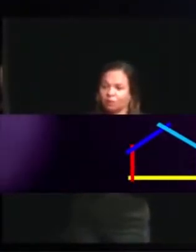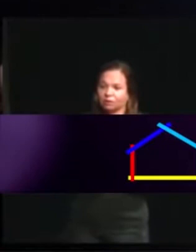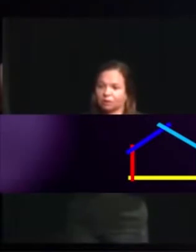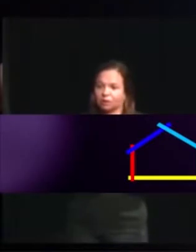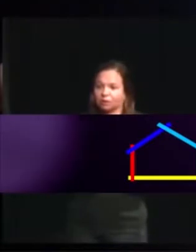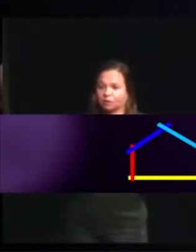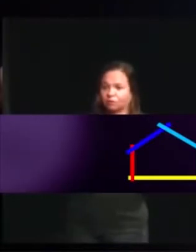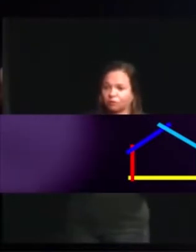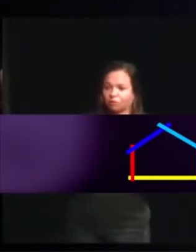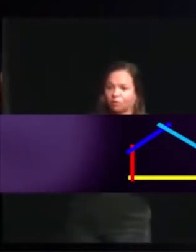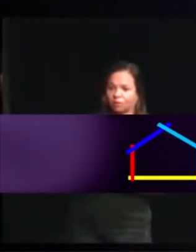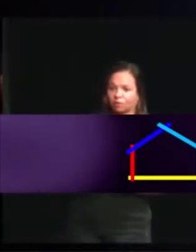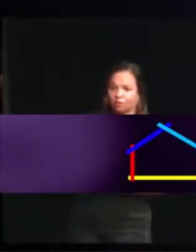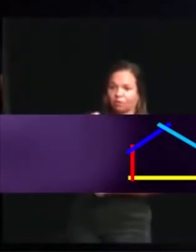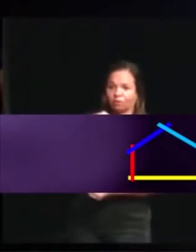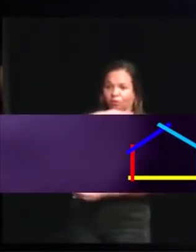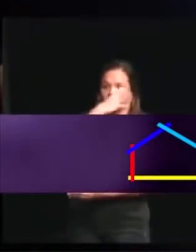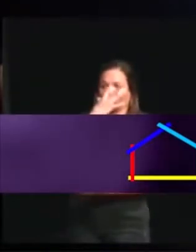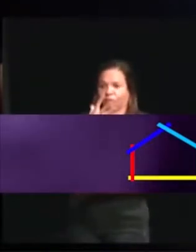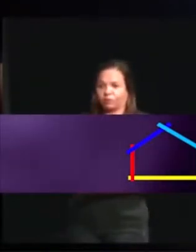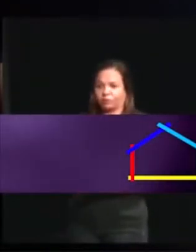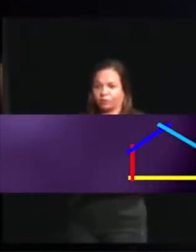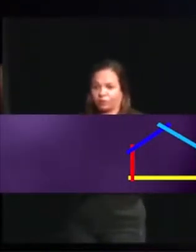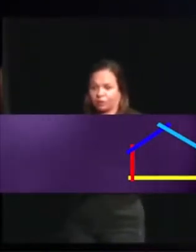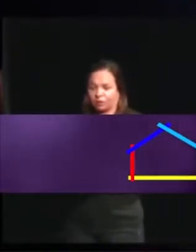O Evangelho é um convite aos caídos,